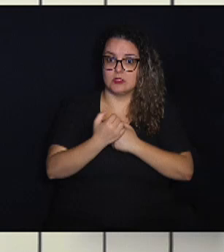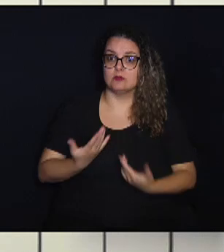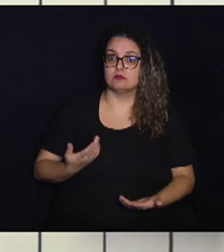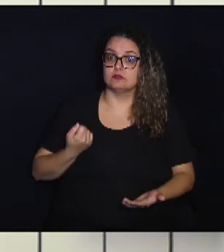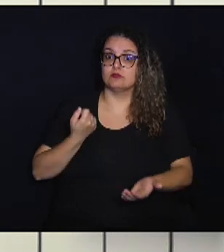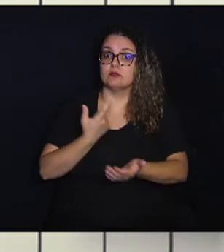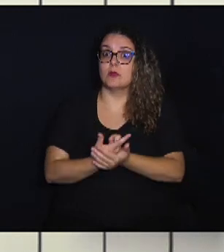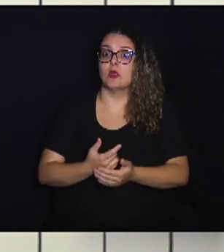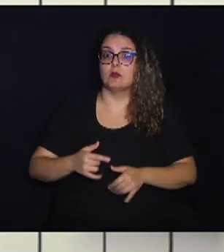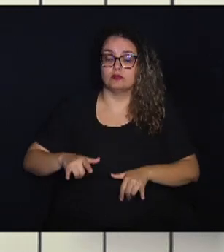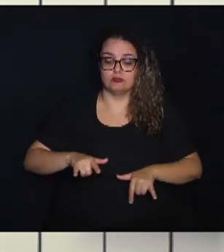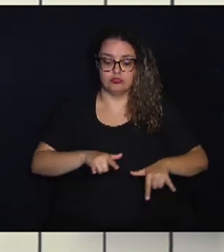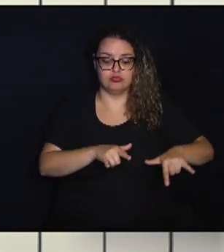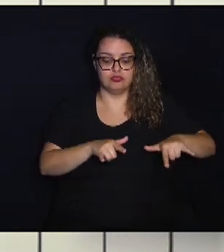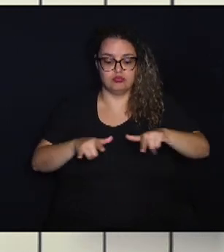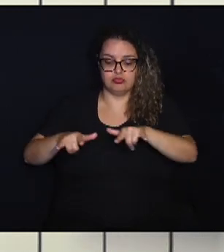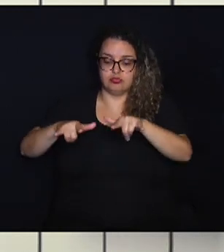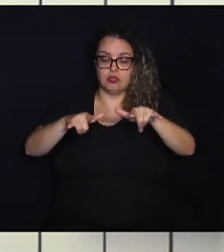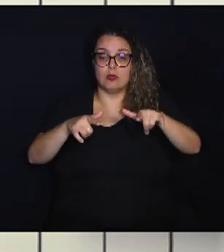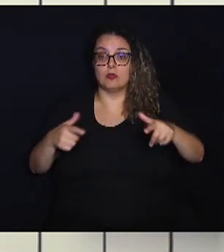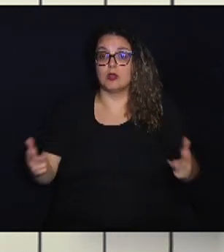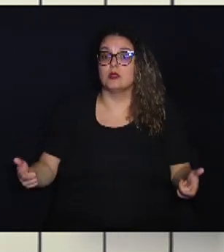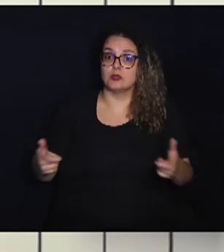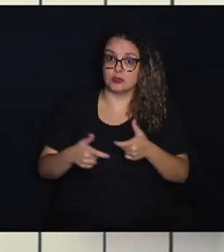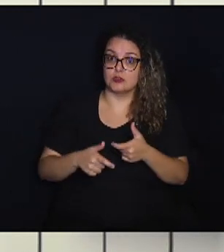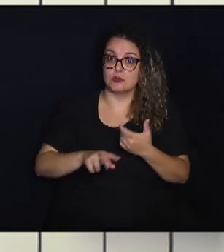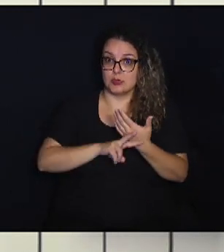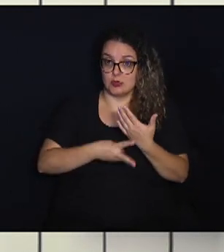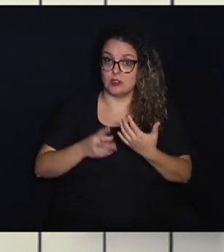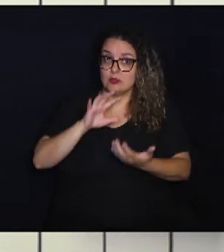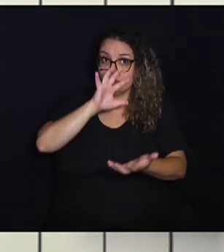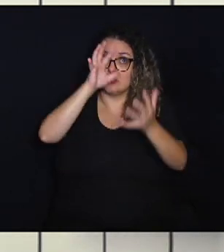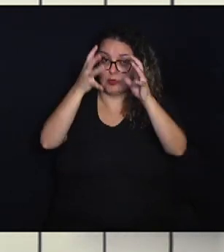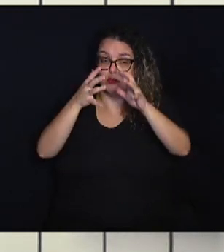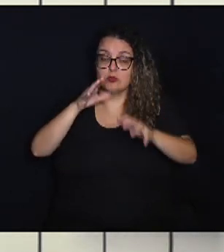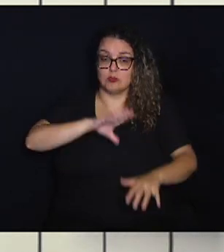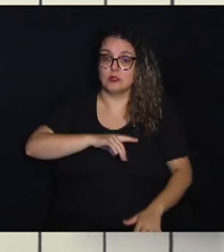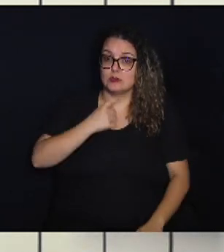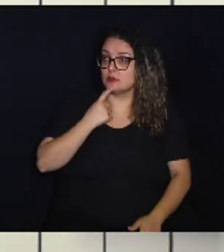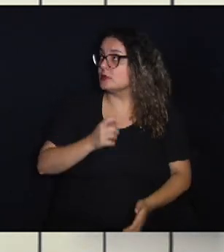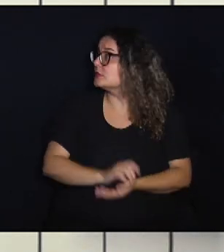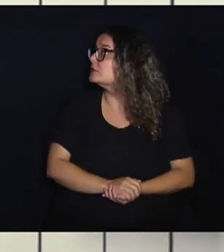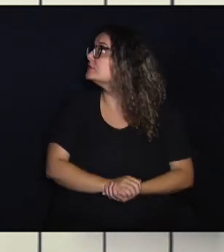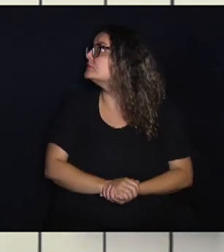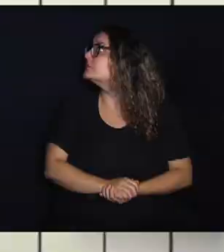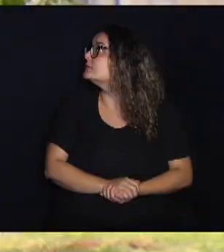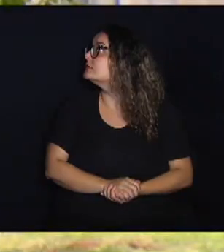de um drone para minimizar os efeitos do clima no município.